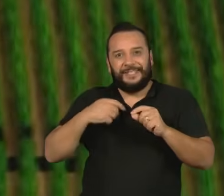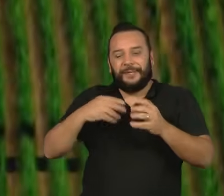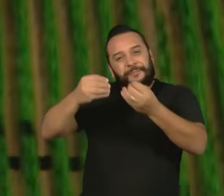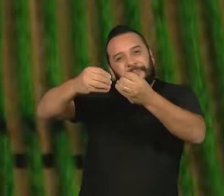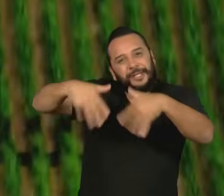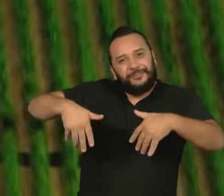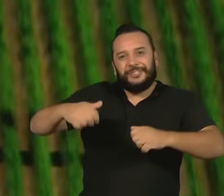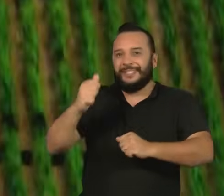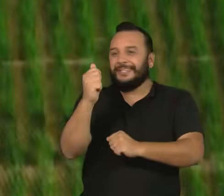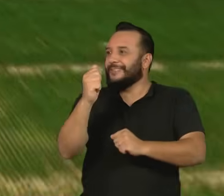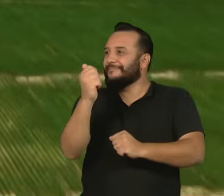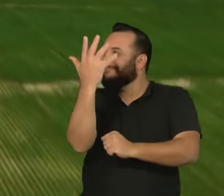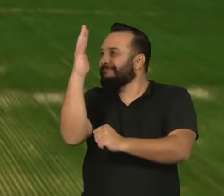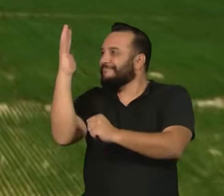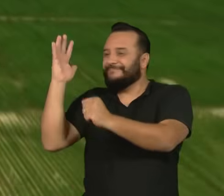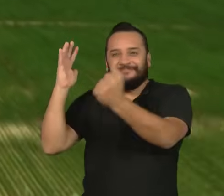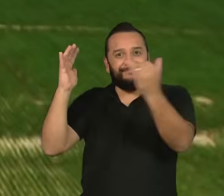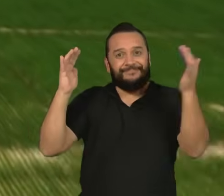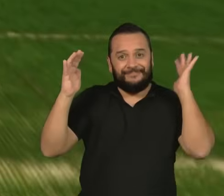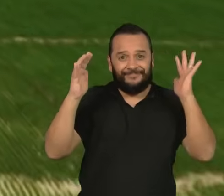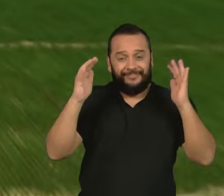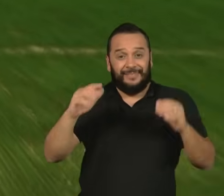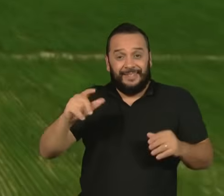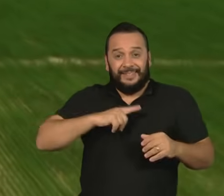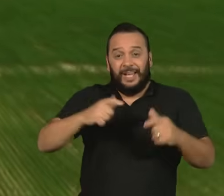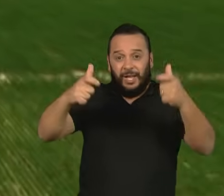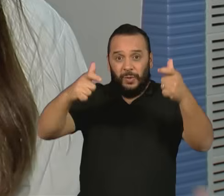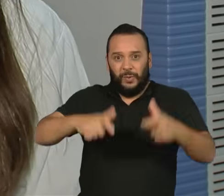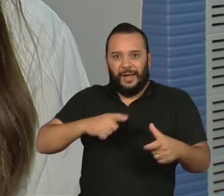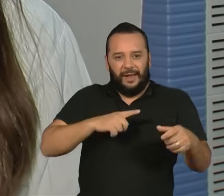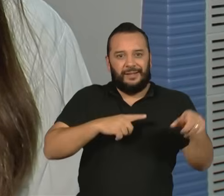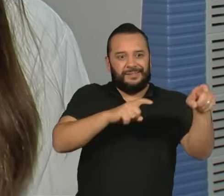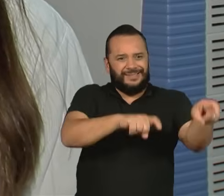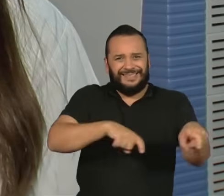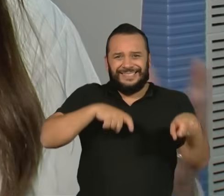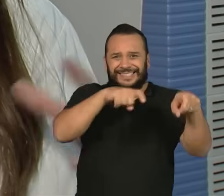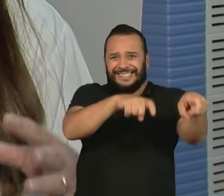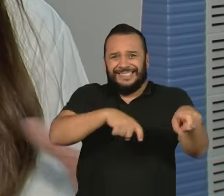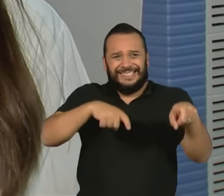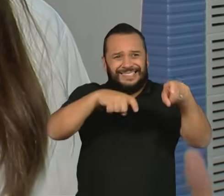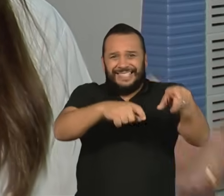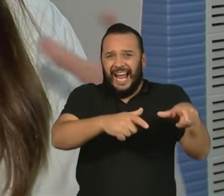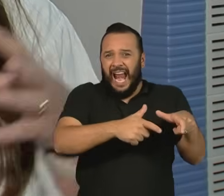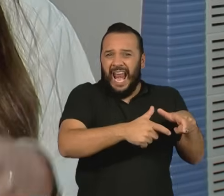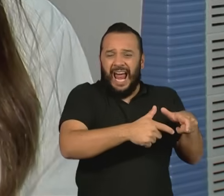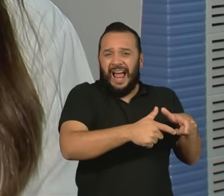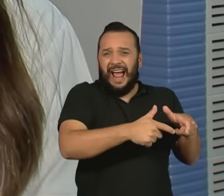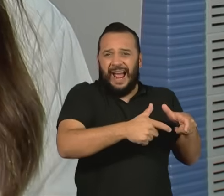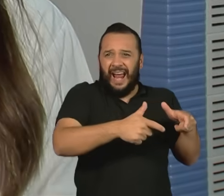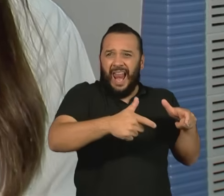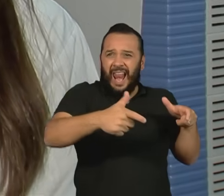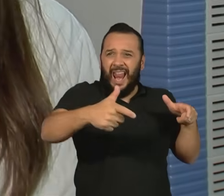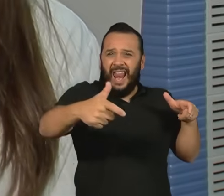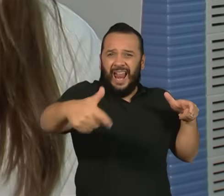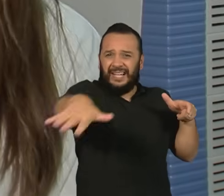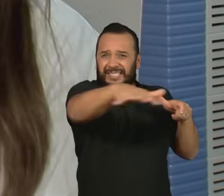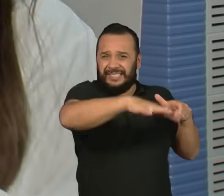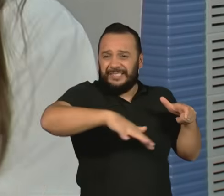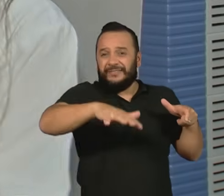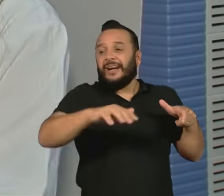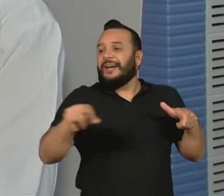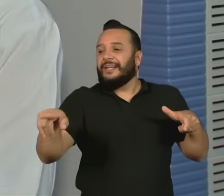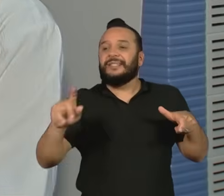ambiental. Se ele está em regiões em que tem um manejo agrícola grande, aquele manejo vai se refletir na contaminação do